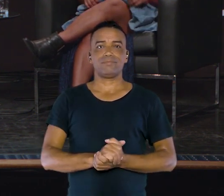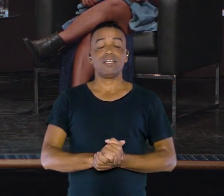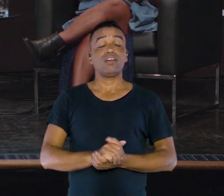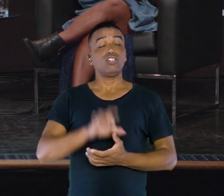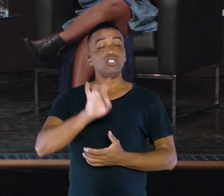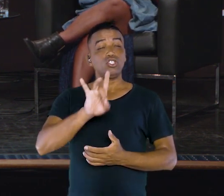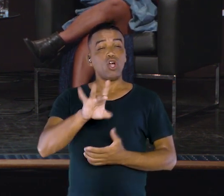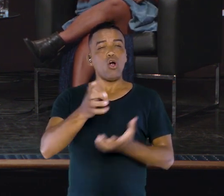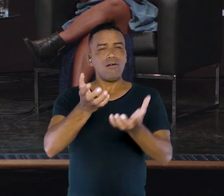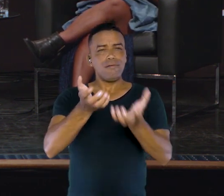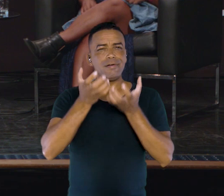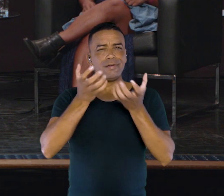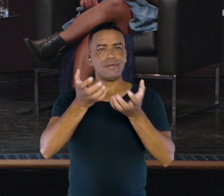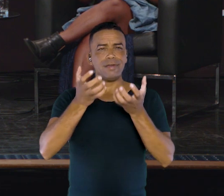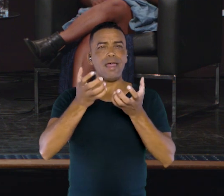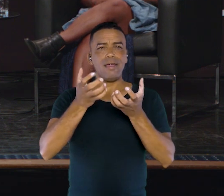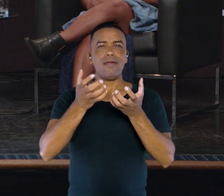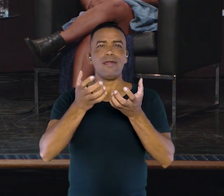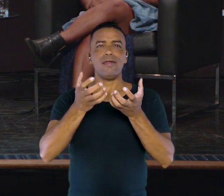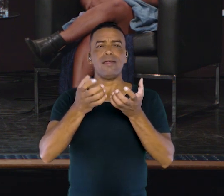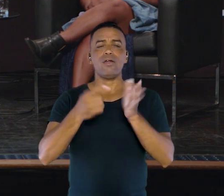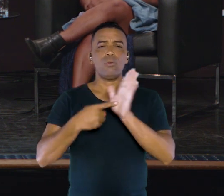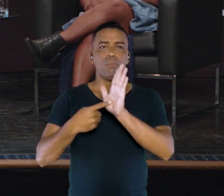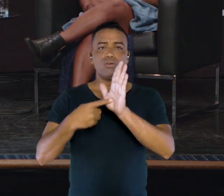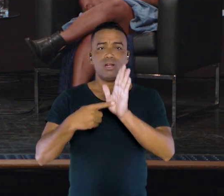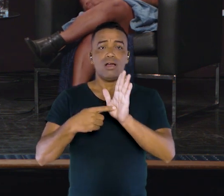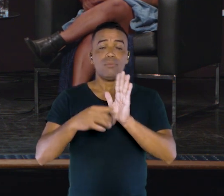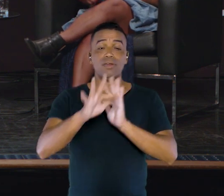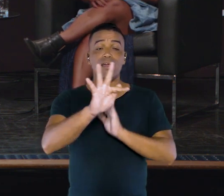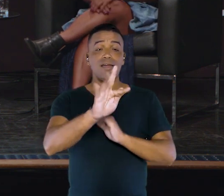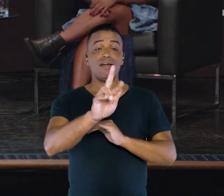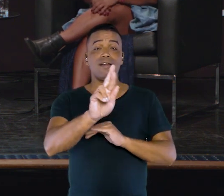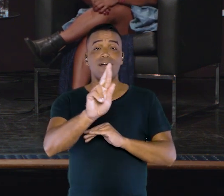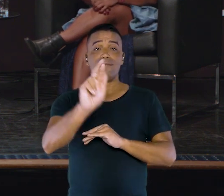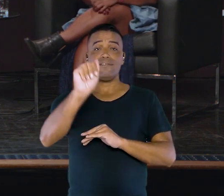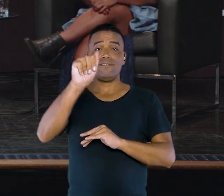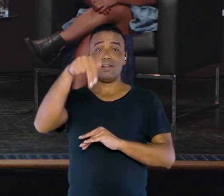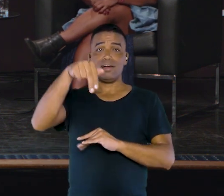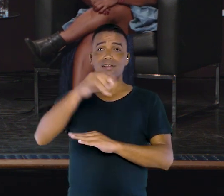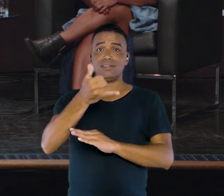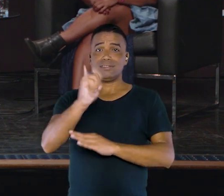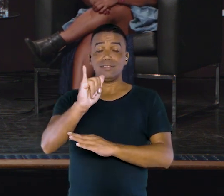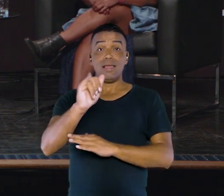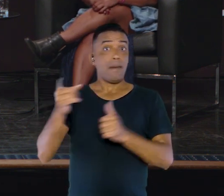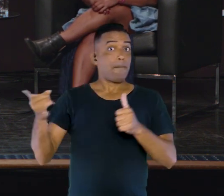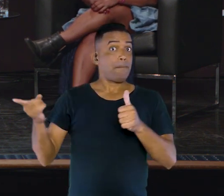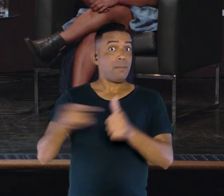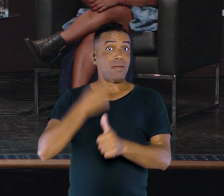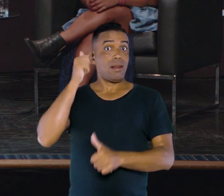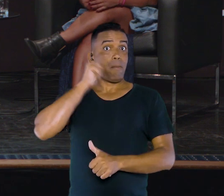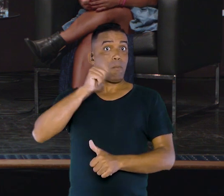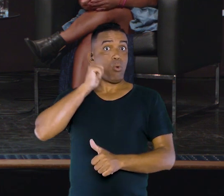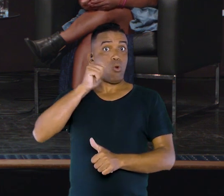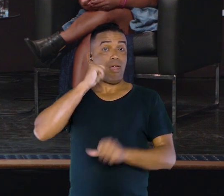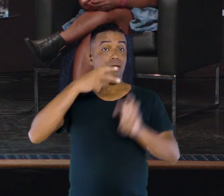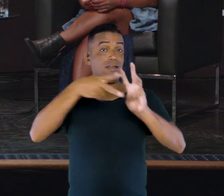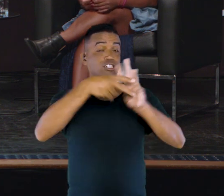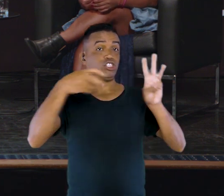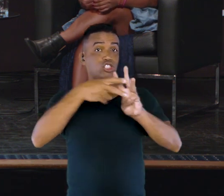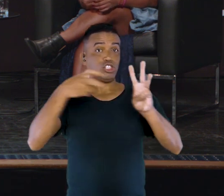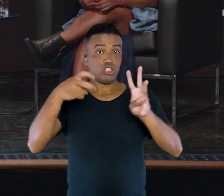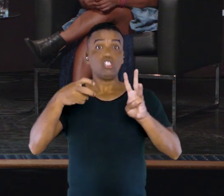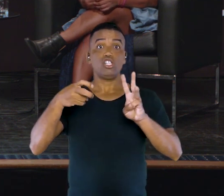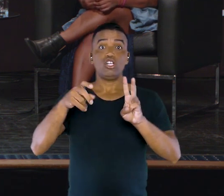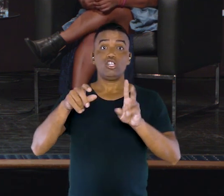Eu só queria frisar, pessoal, que a Fran, né, é a primeira indígena do Rio Negro, né, no